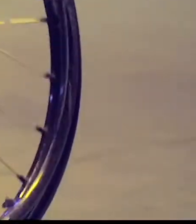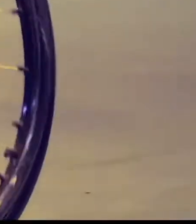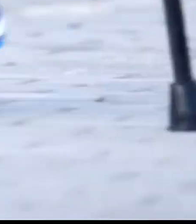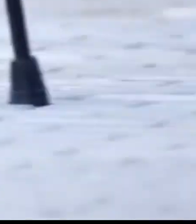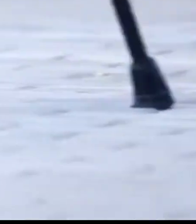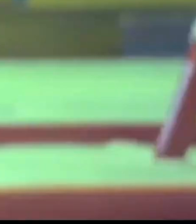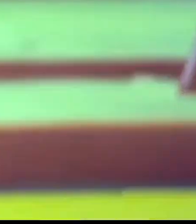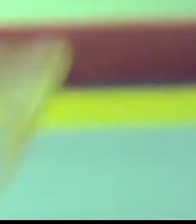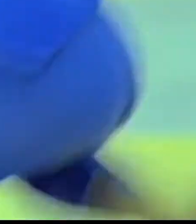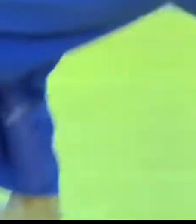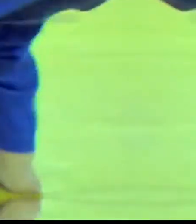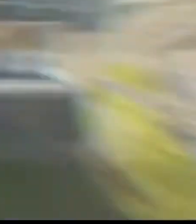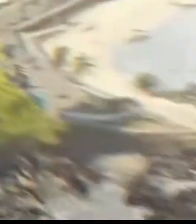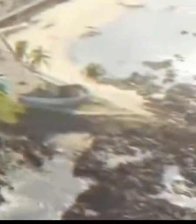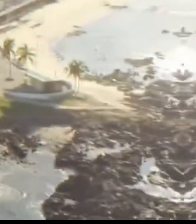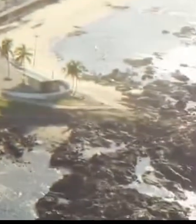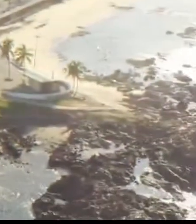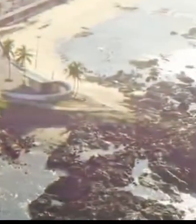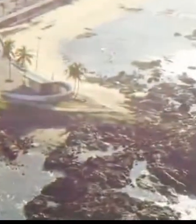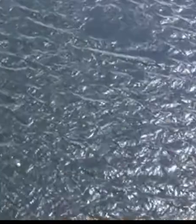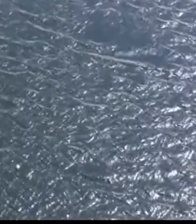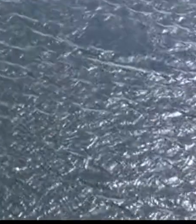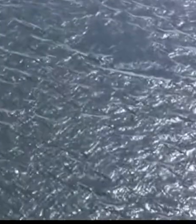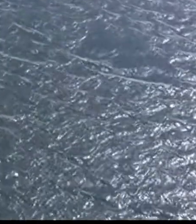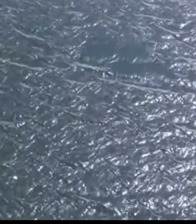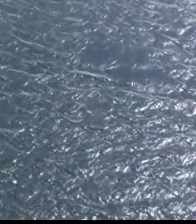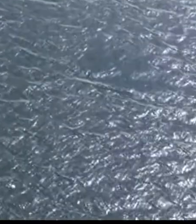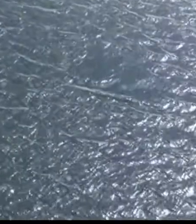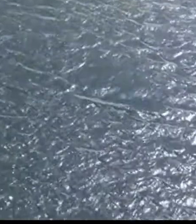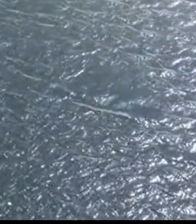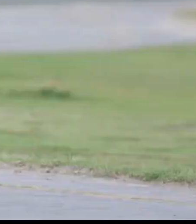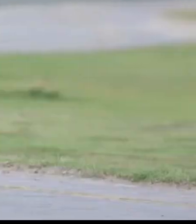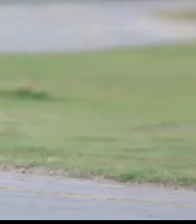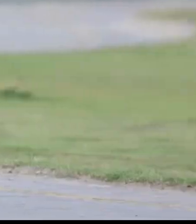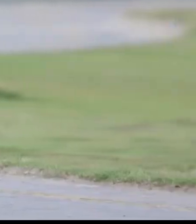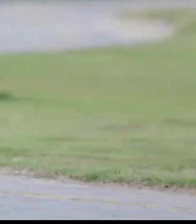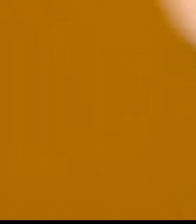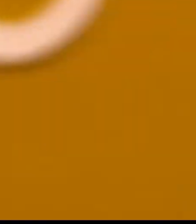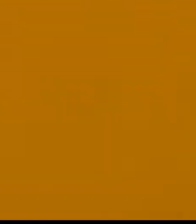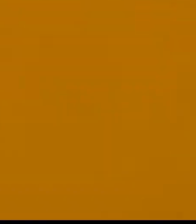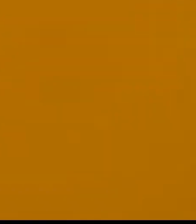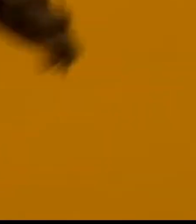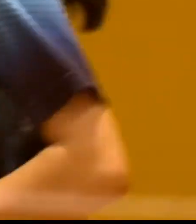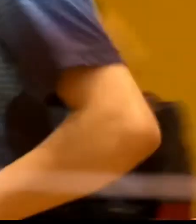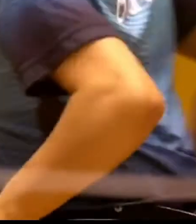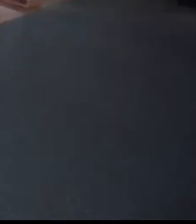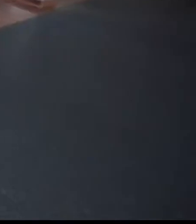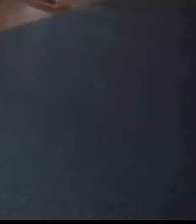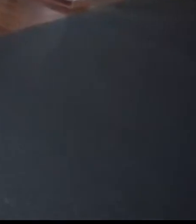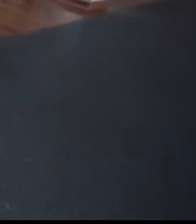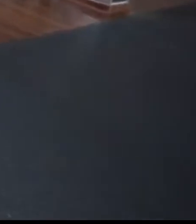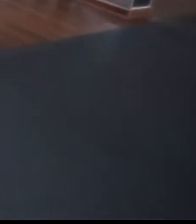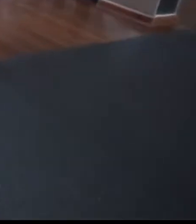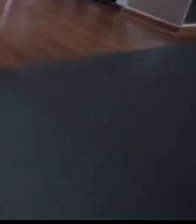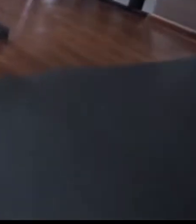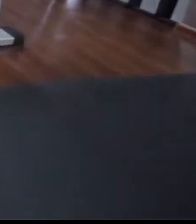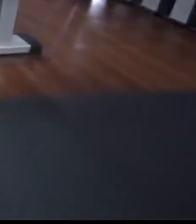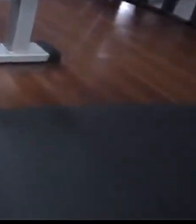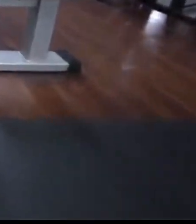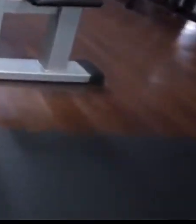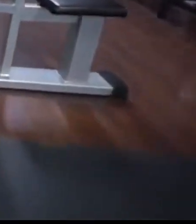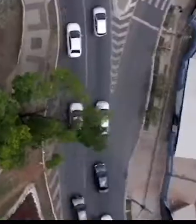Pessoa de muleta correndo. Judocas lutando. Farol com cidade ao fundo. Canoa no mar. Homem de muleta correndo. Mulher de cadeira de rodas malhando em